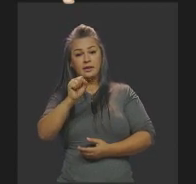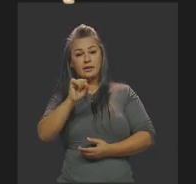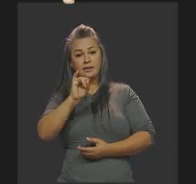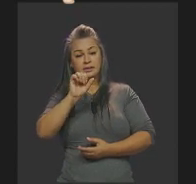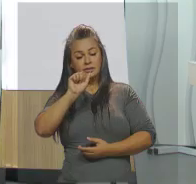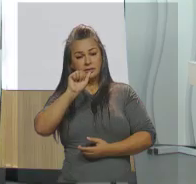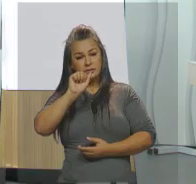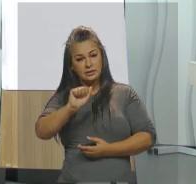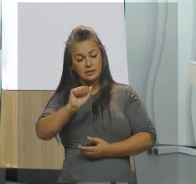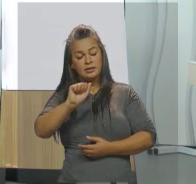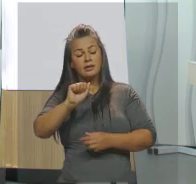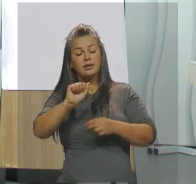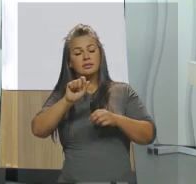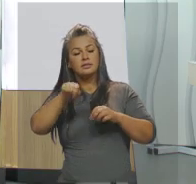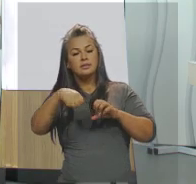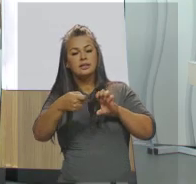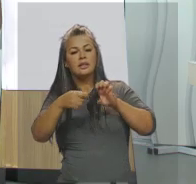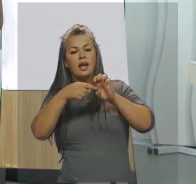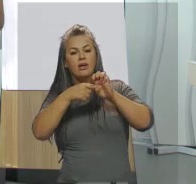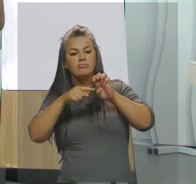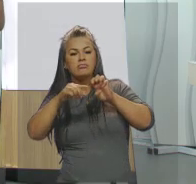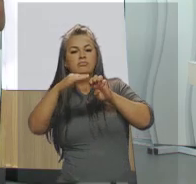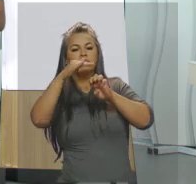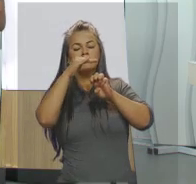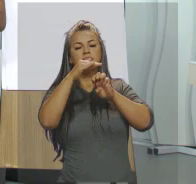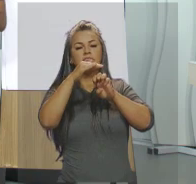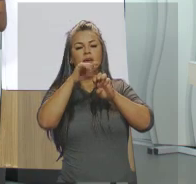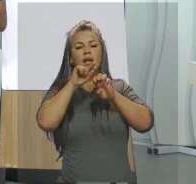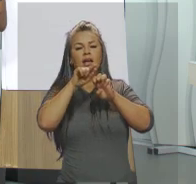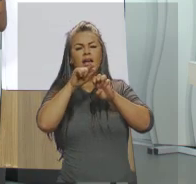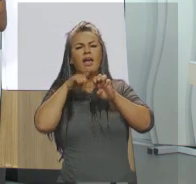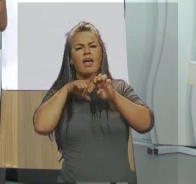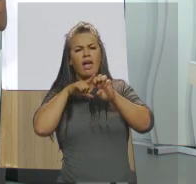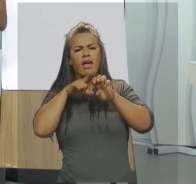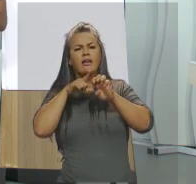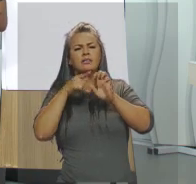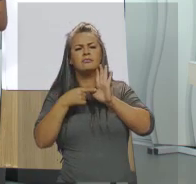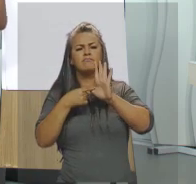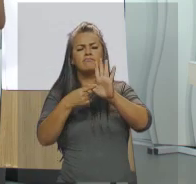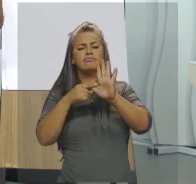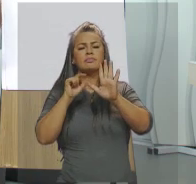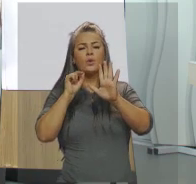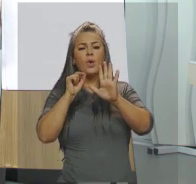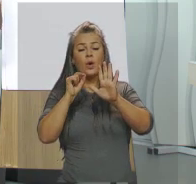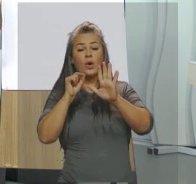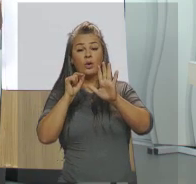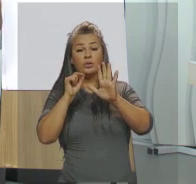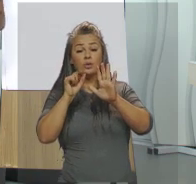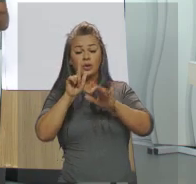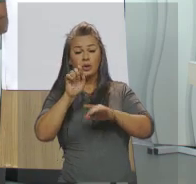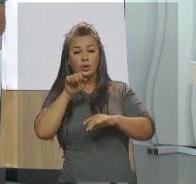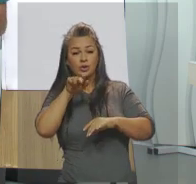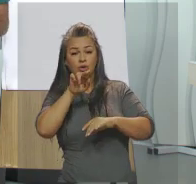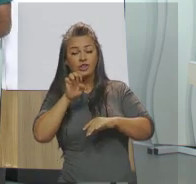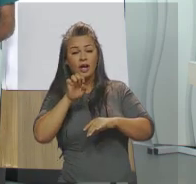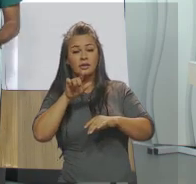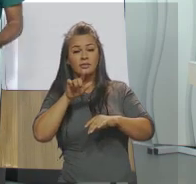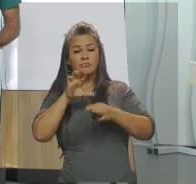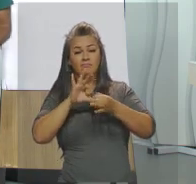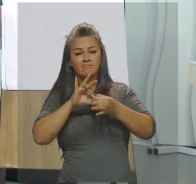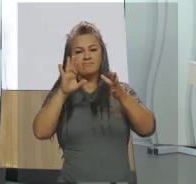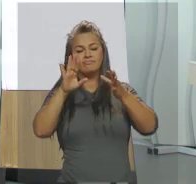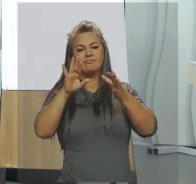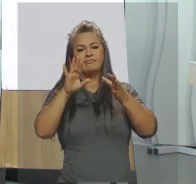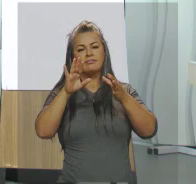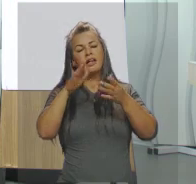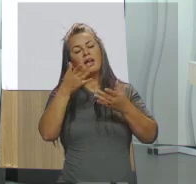recessivo que vai fazer com que esse gene seja inibido, nesse caso aqui vai ser um alelo dominante, que é